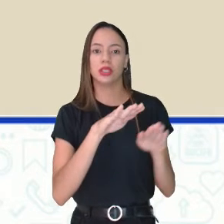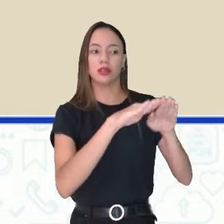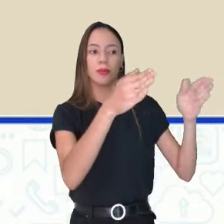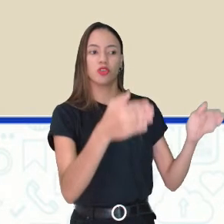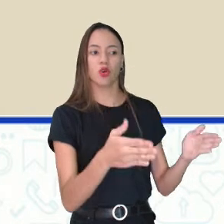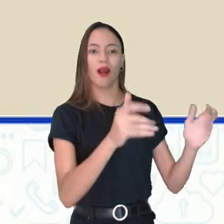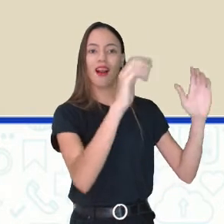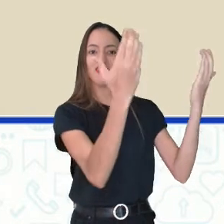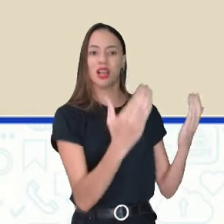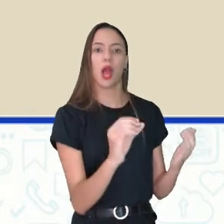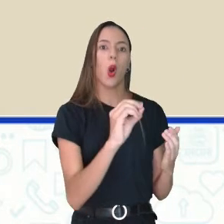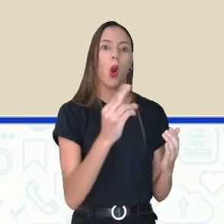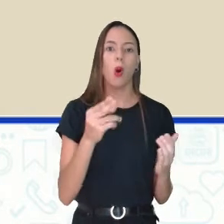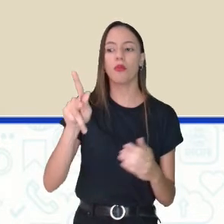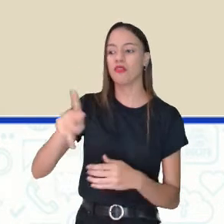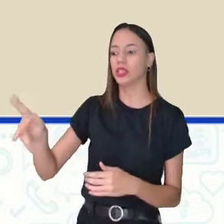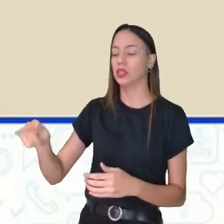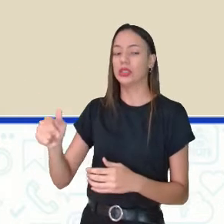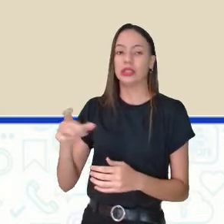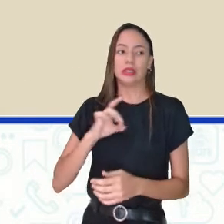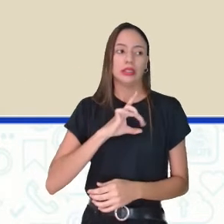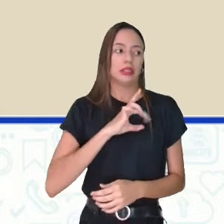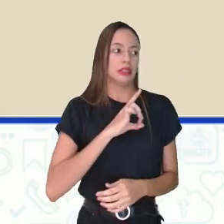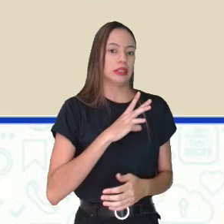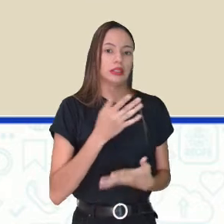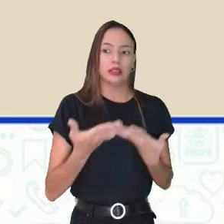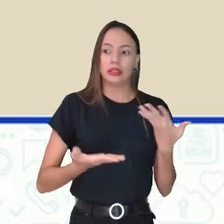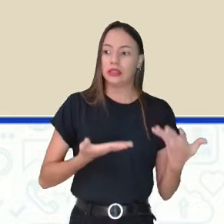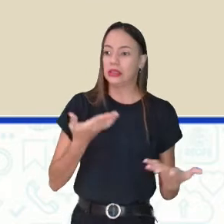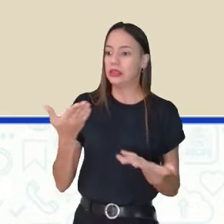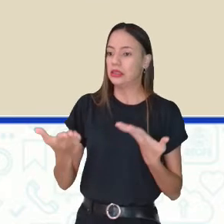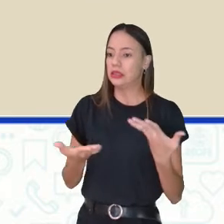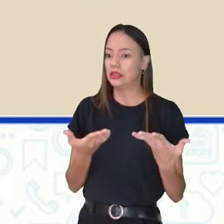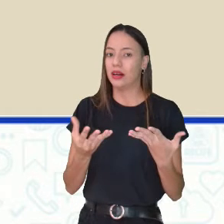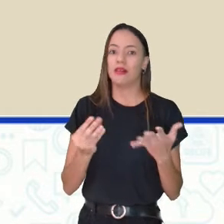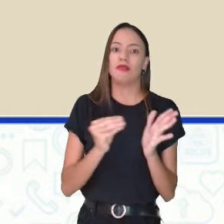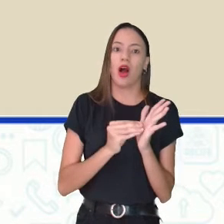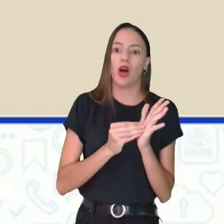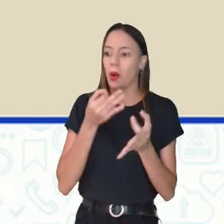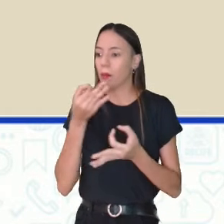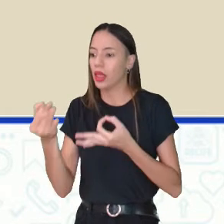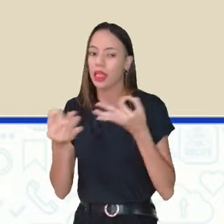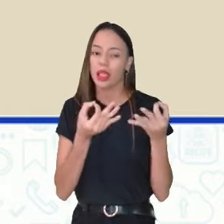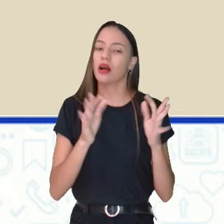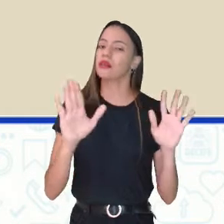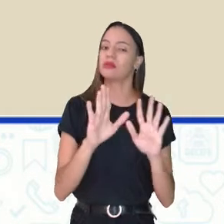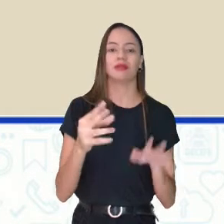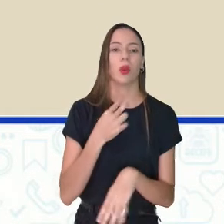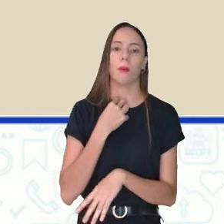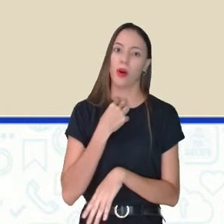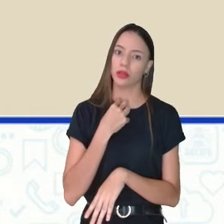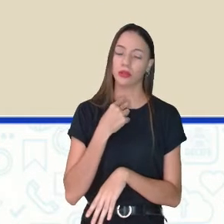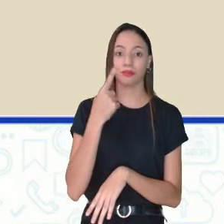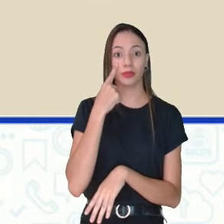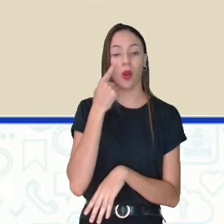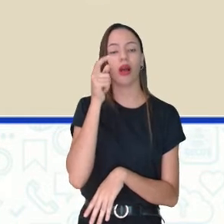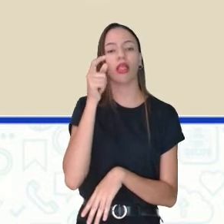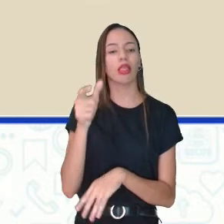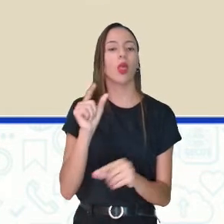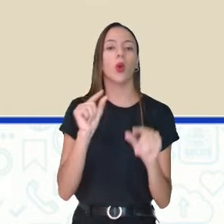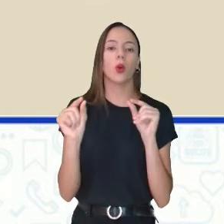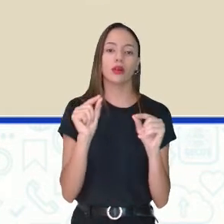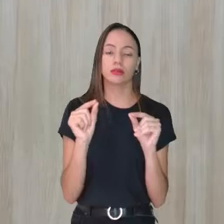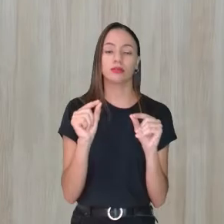seu professor, comete grave erros, né? Interessante. Por quê? Nós temos que